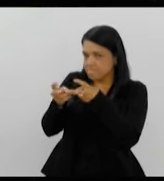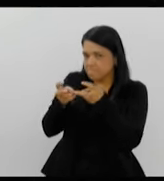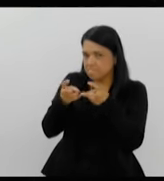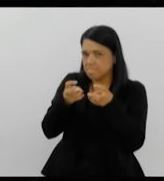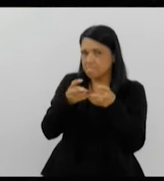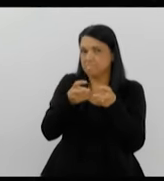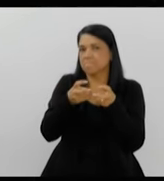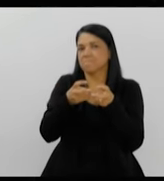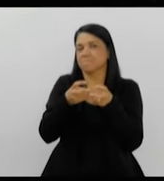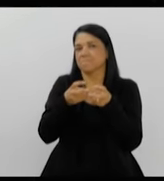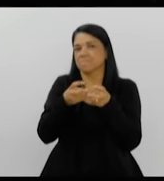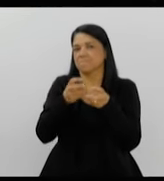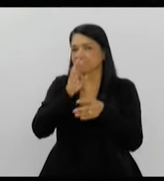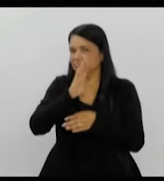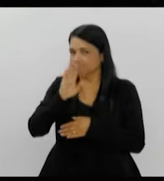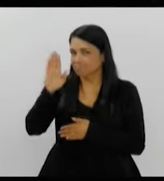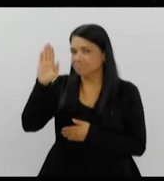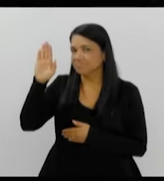os seus